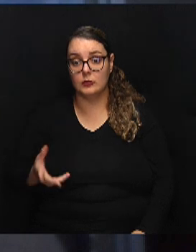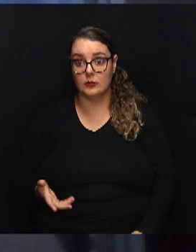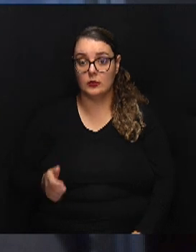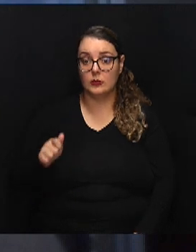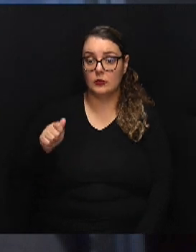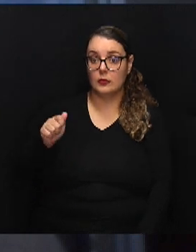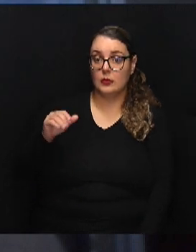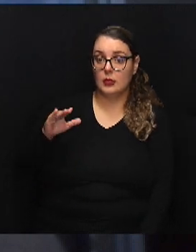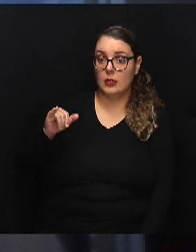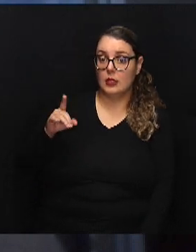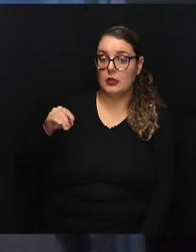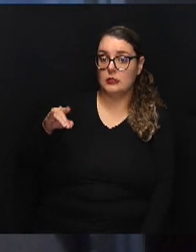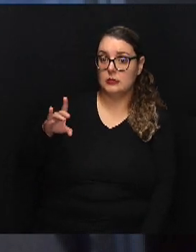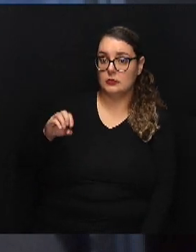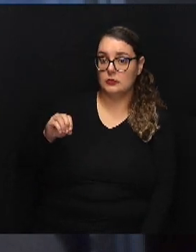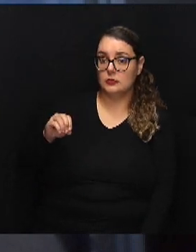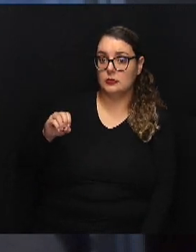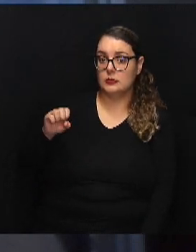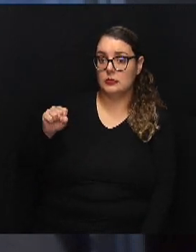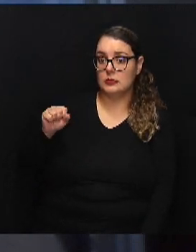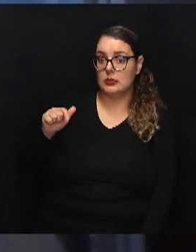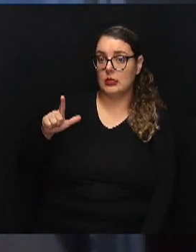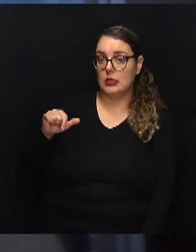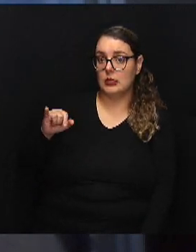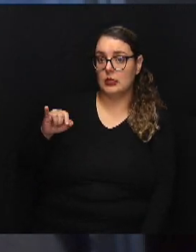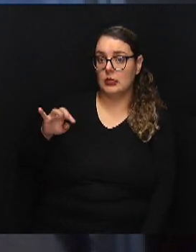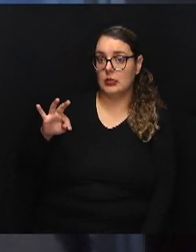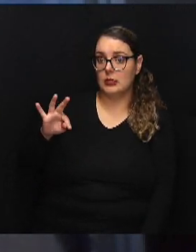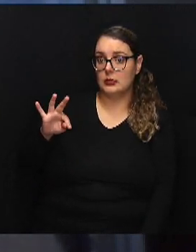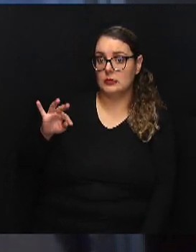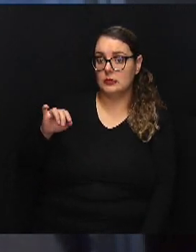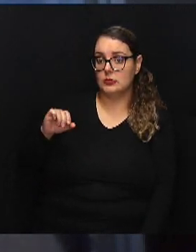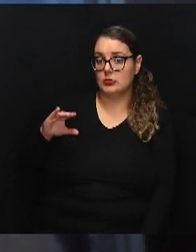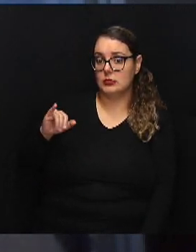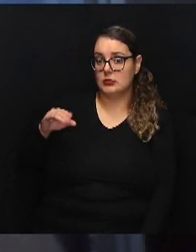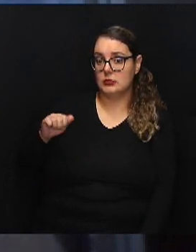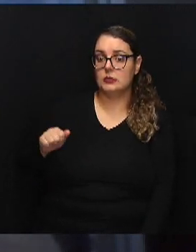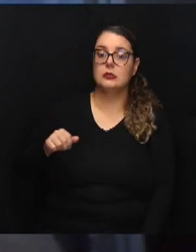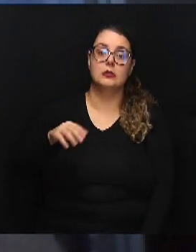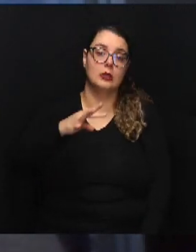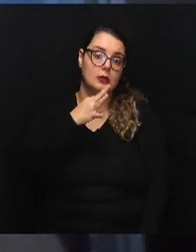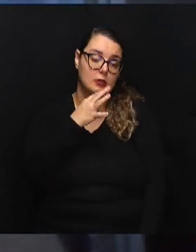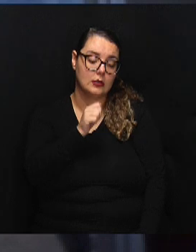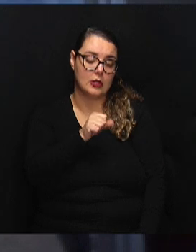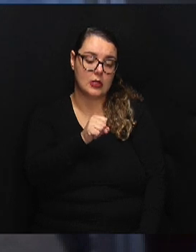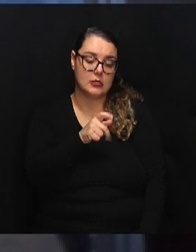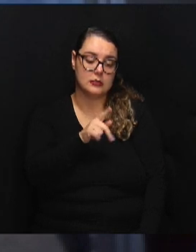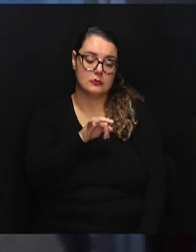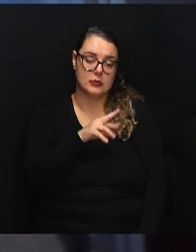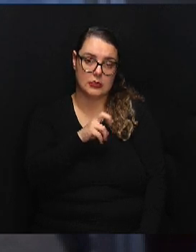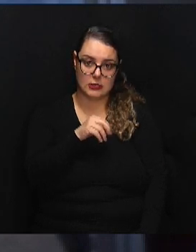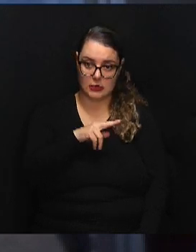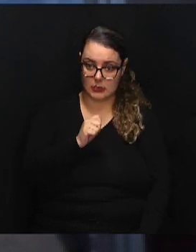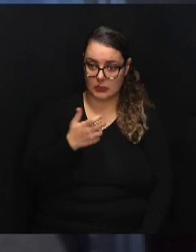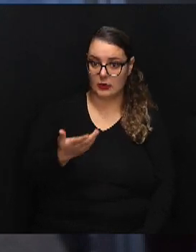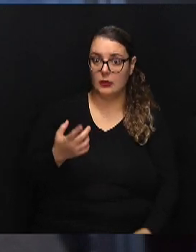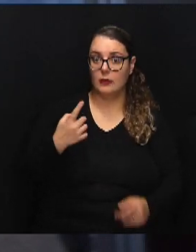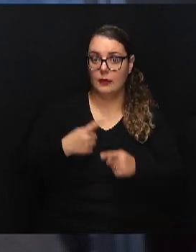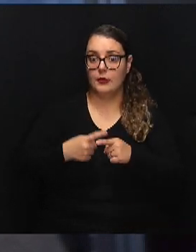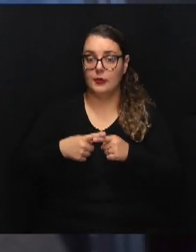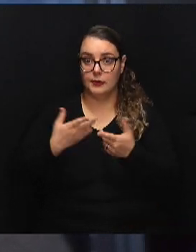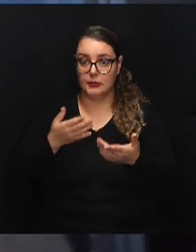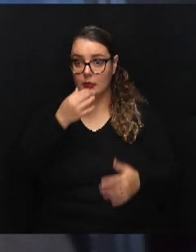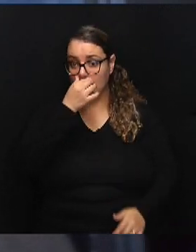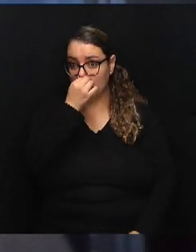acetil salicílico, né? O nome comercial mais conhecido é a aspirina, né? Porque